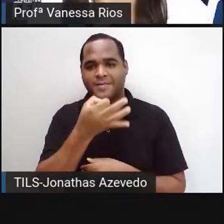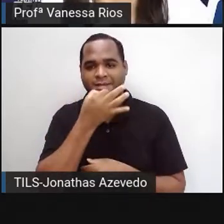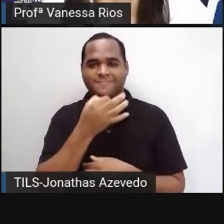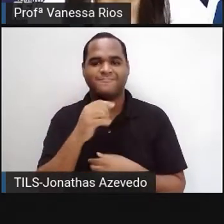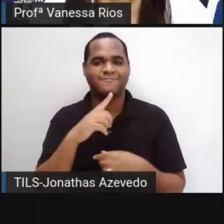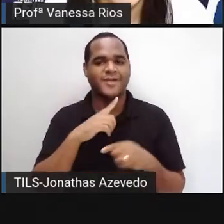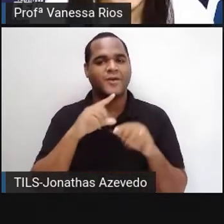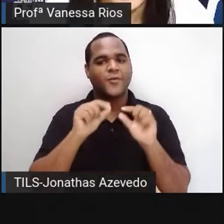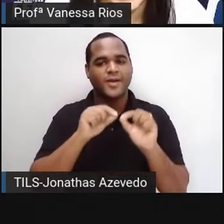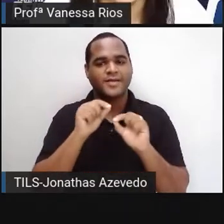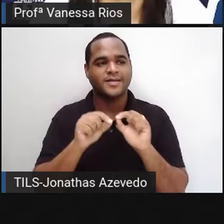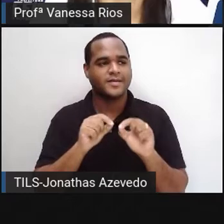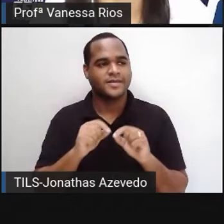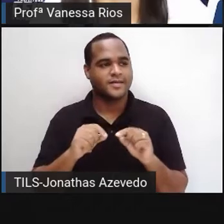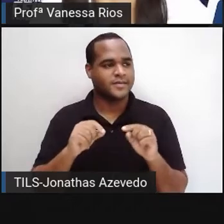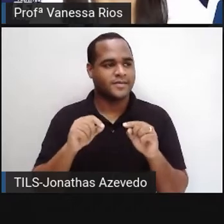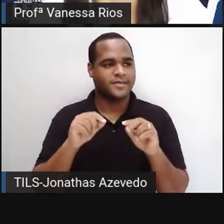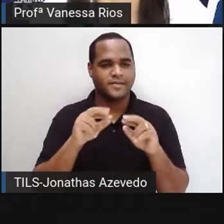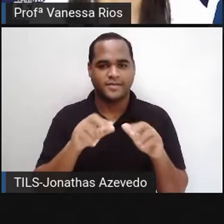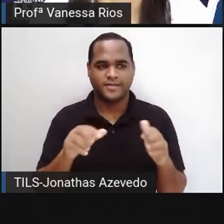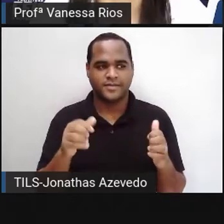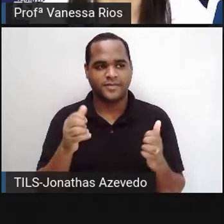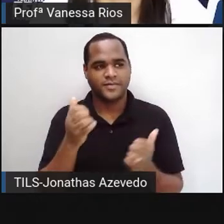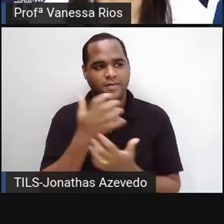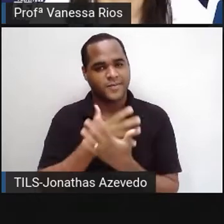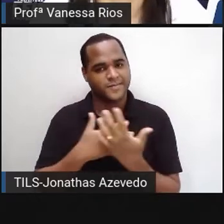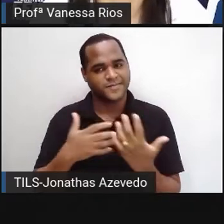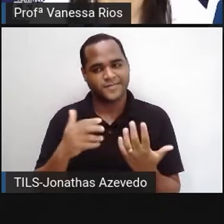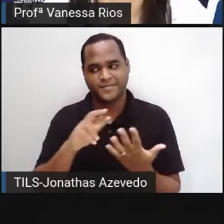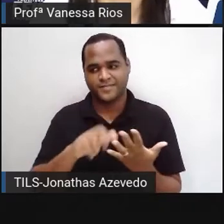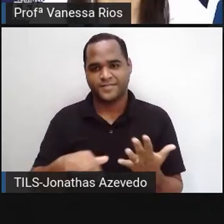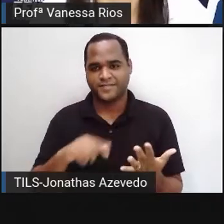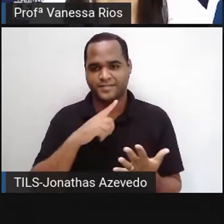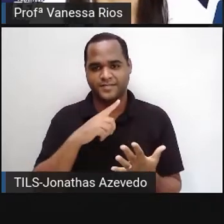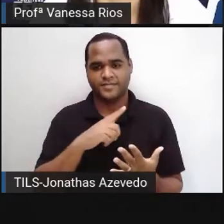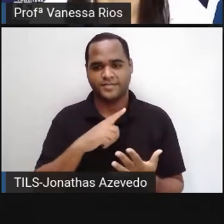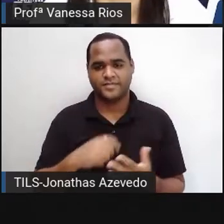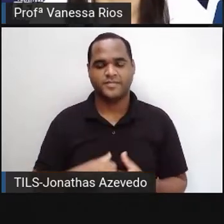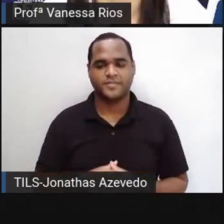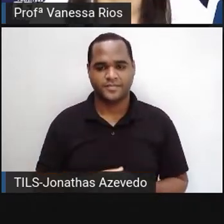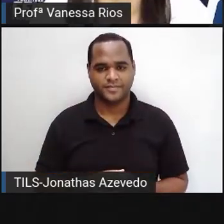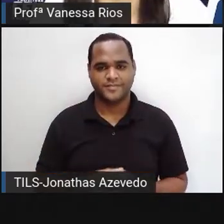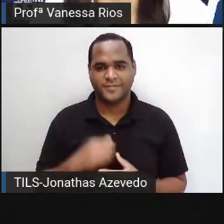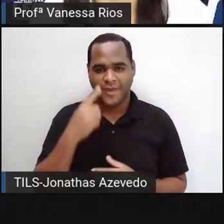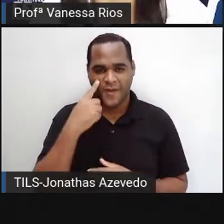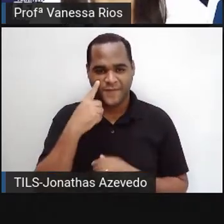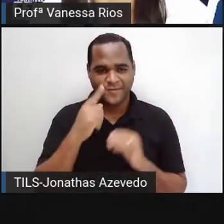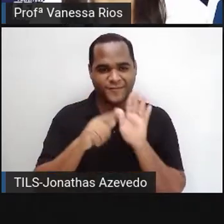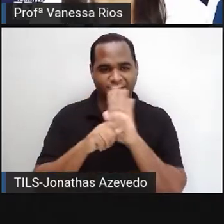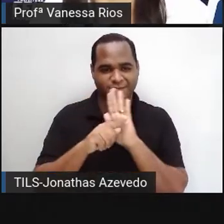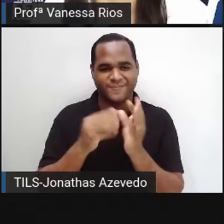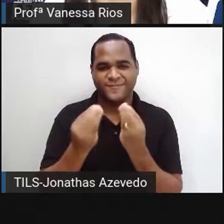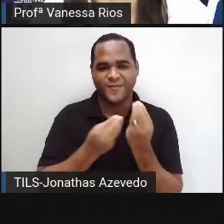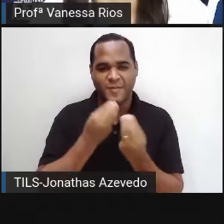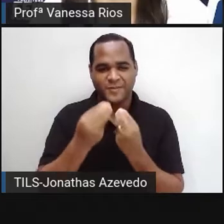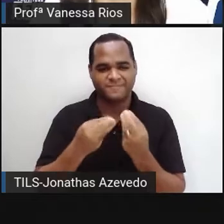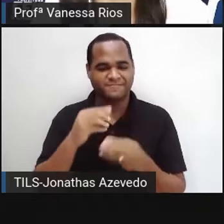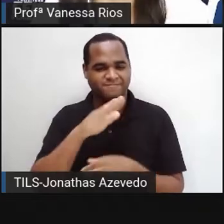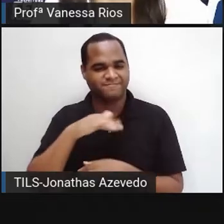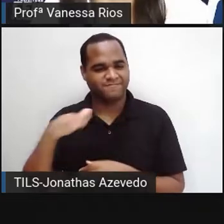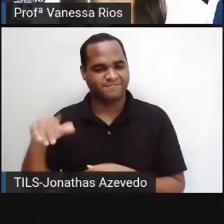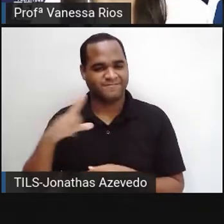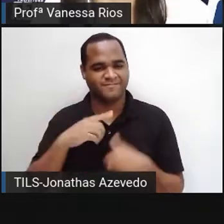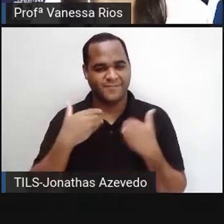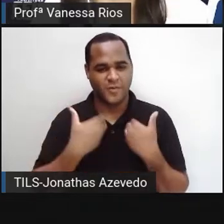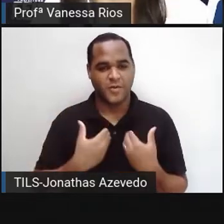produzir sons corporais, nós vamos assistir a um vídeo chamado Percussão Corporal. Então, preste atenção no vídeo e aí depois